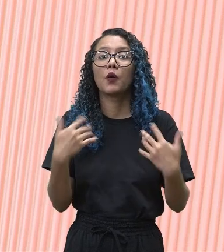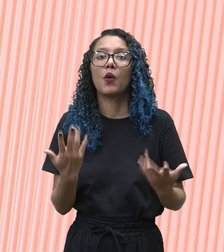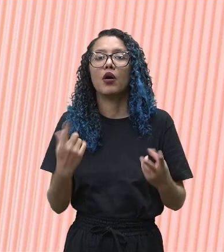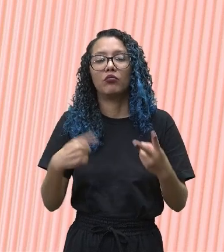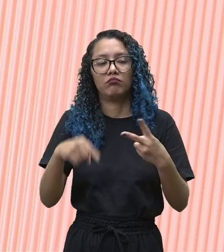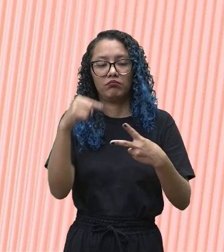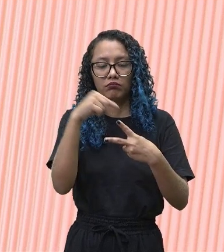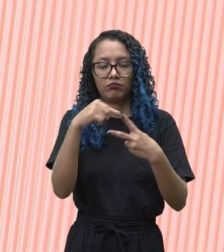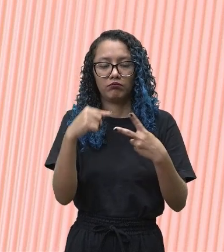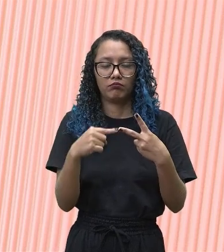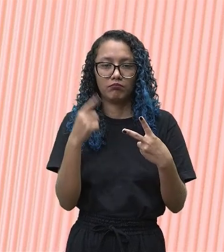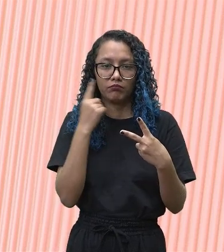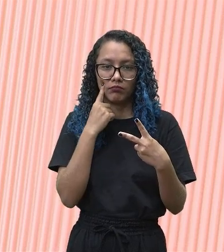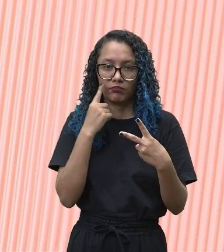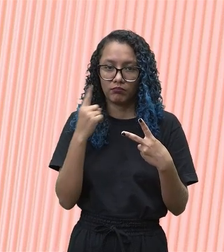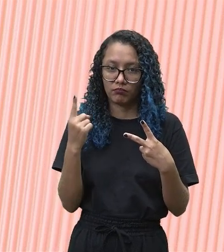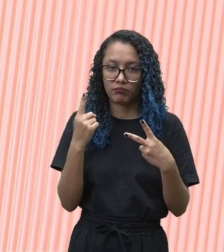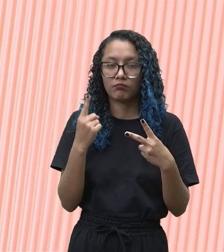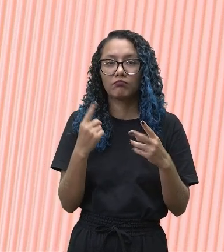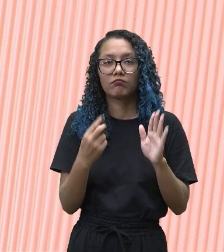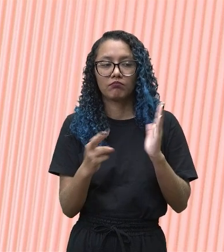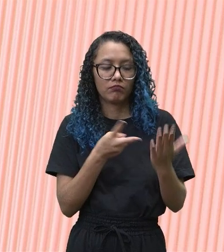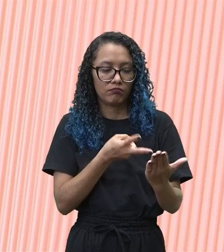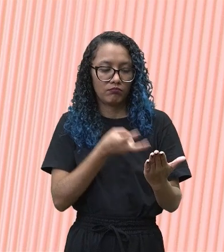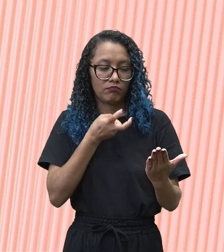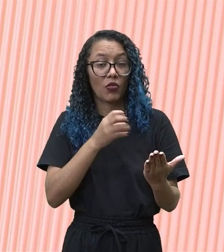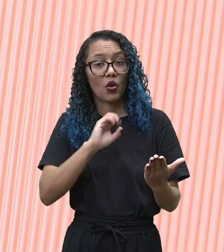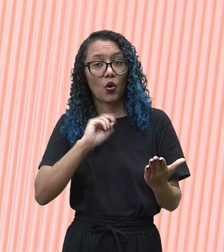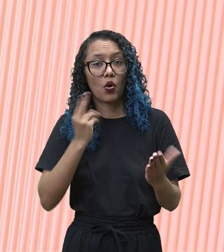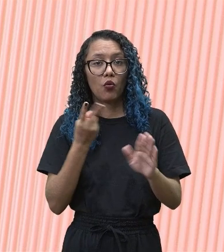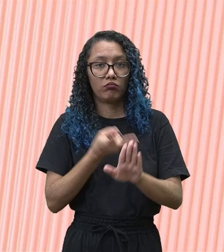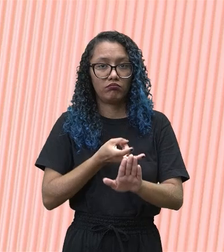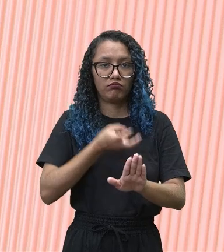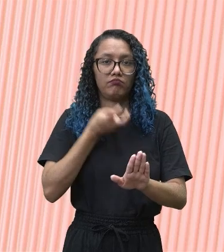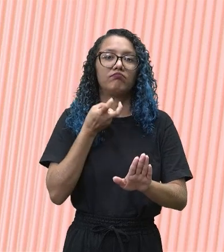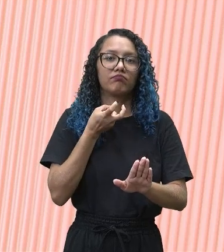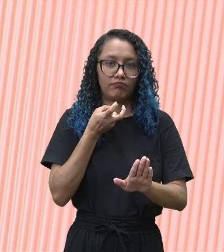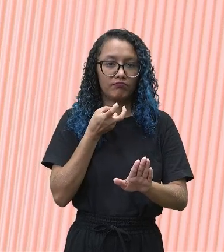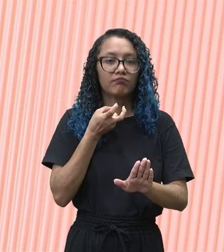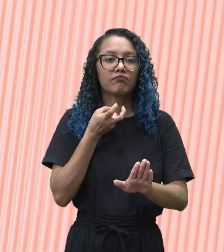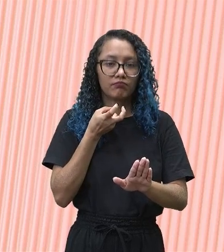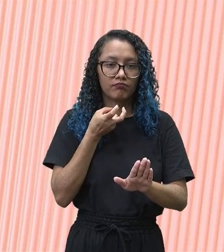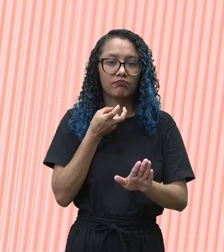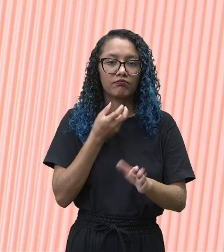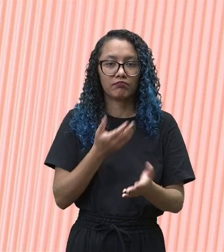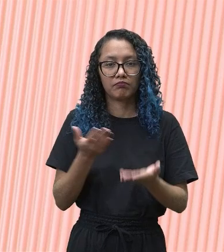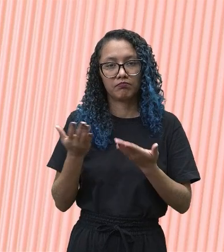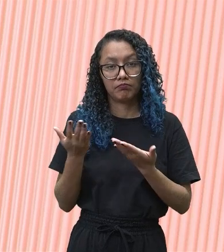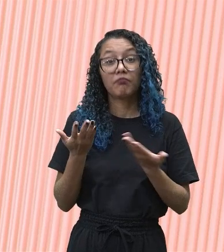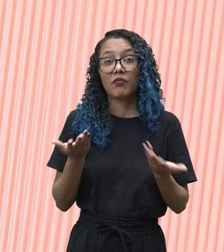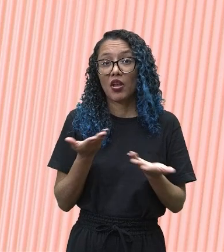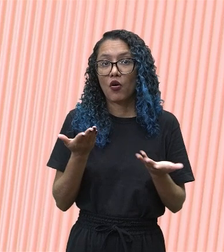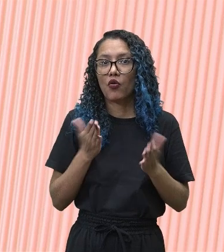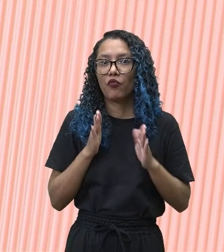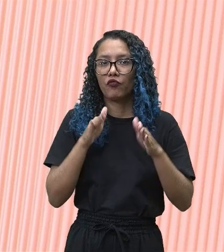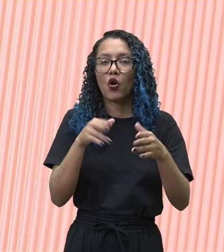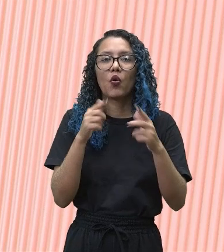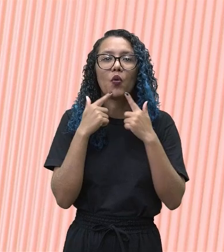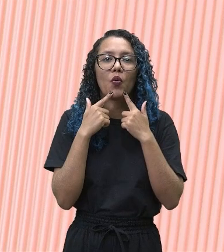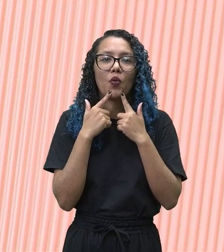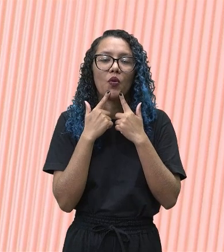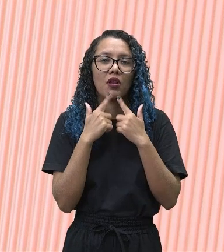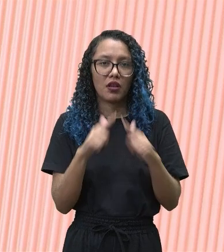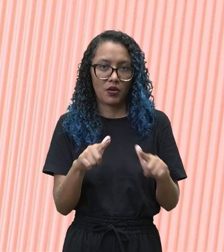denotativo ou conotativo. Então, aqui nós vamos falar sobre linguagem. Então, a linguagem que a